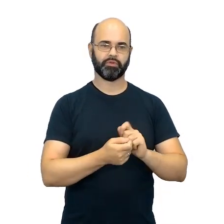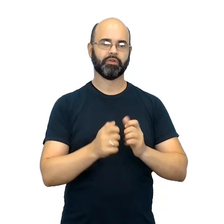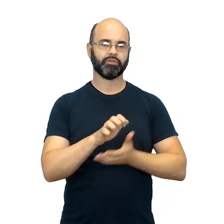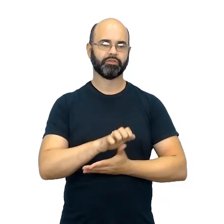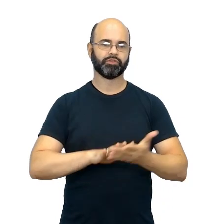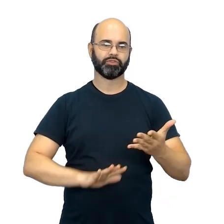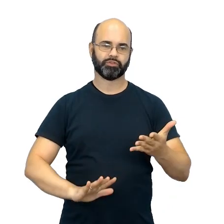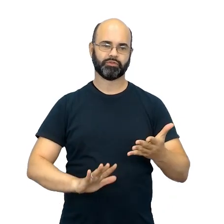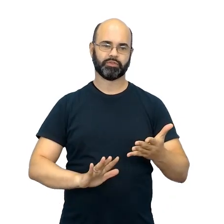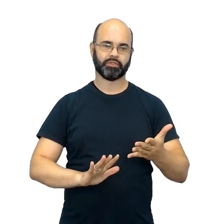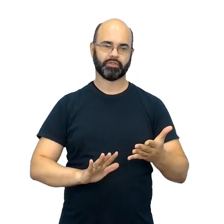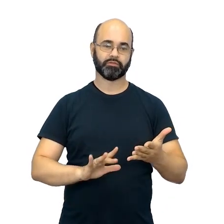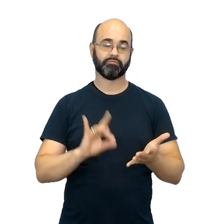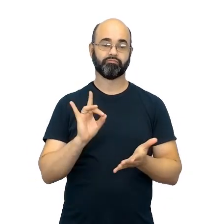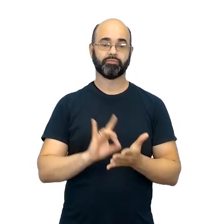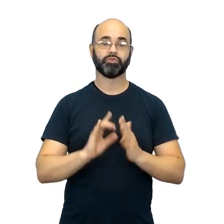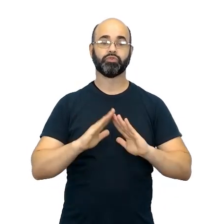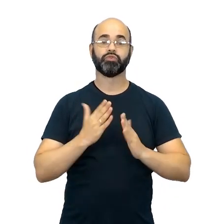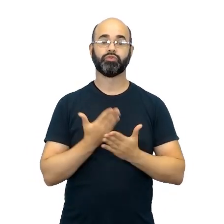de maneira